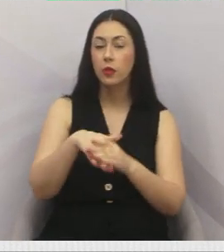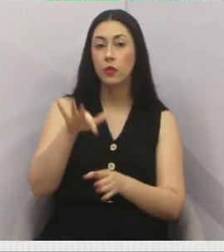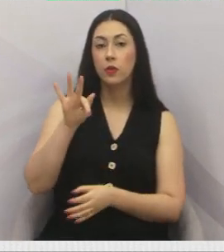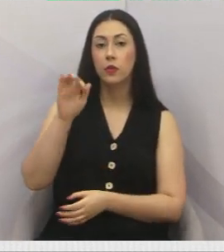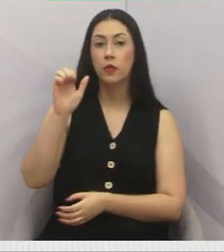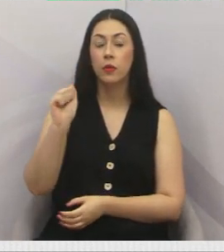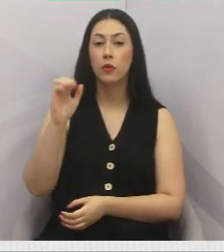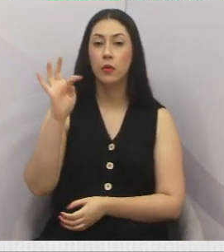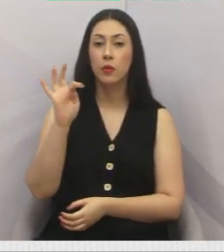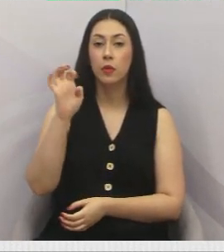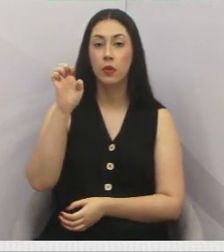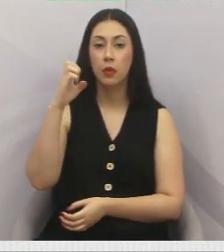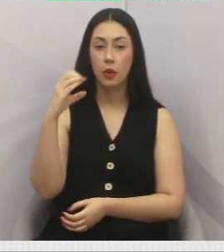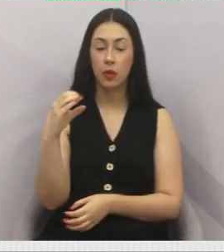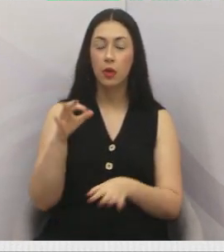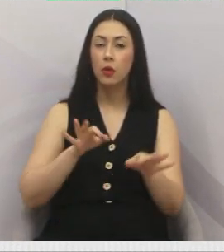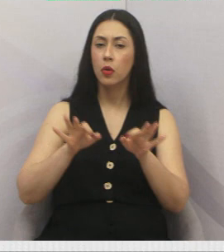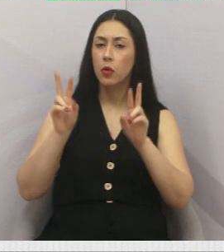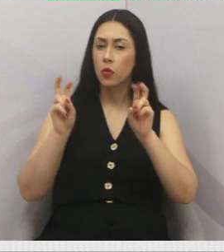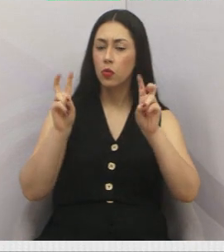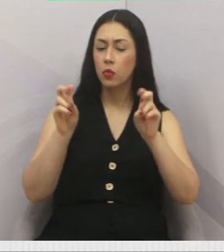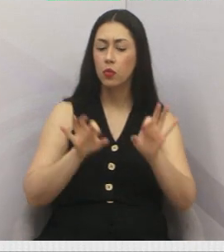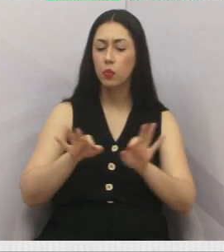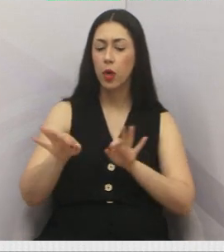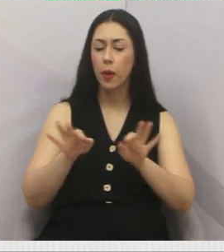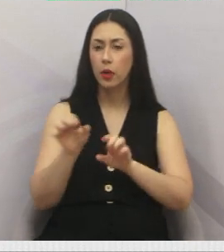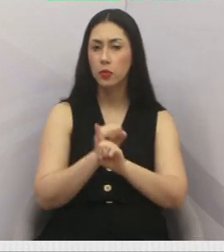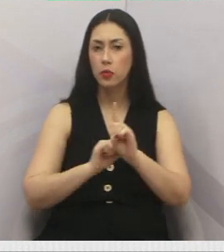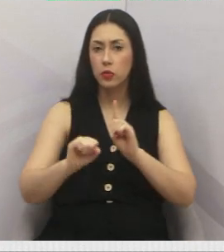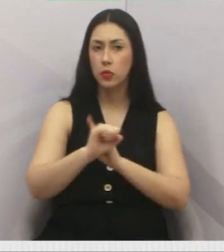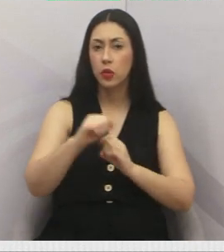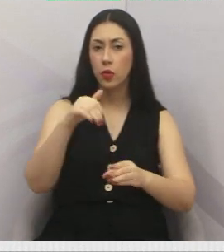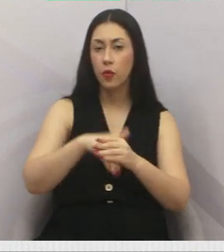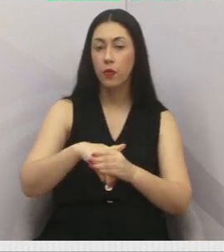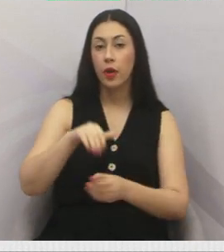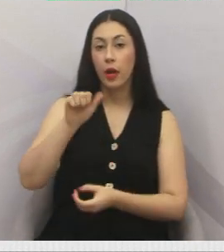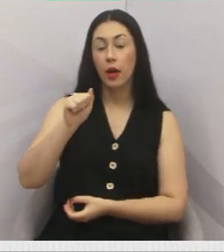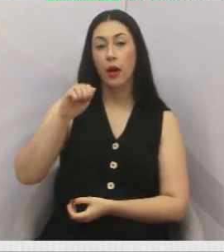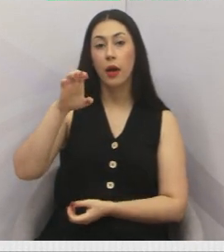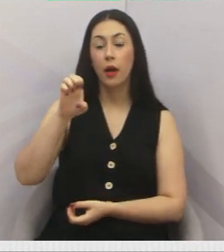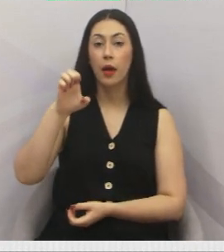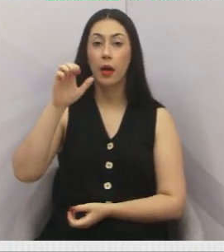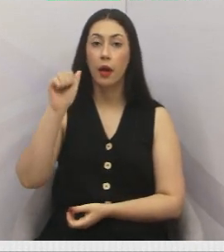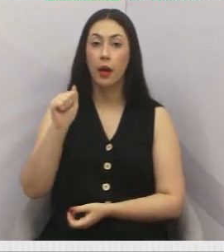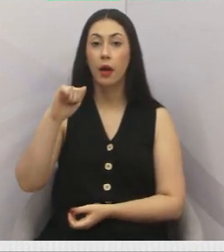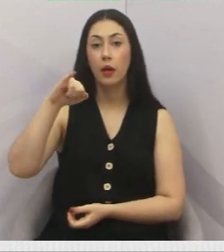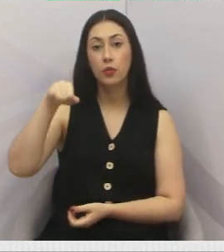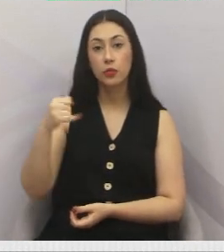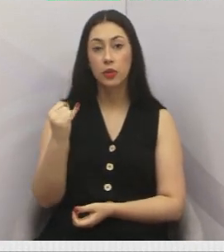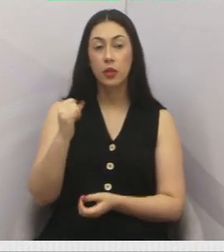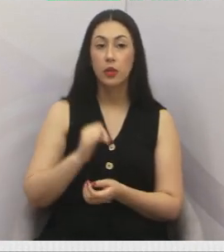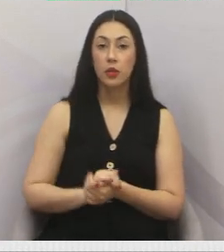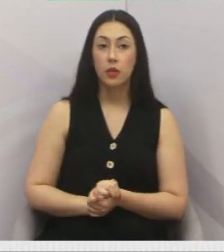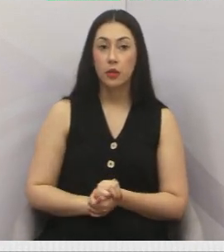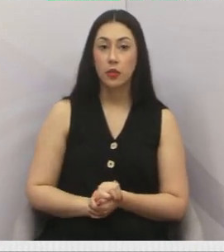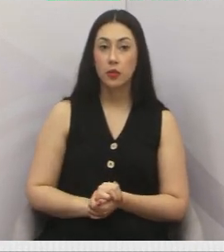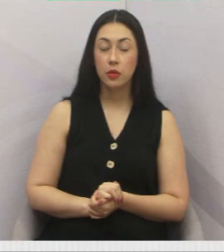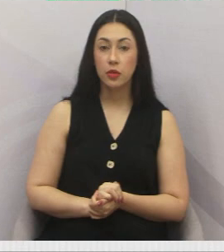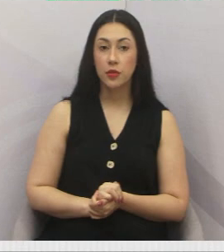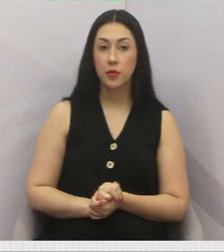Jacareí. Segmento organização da sociedade civil. Um voto para a AEAJ, Associação dos Engenheiros.